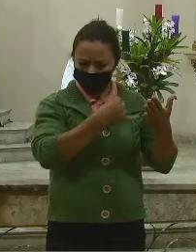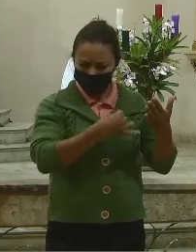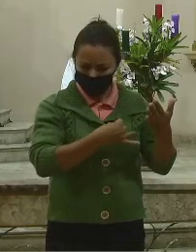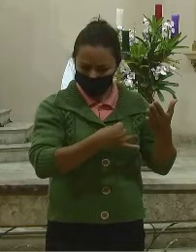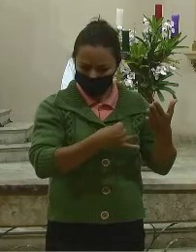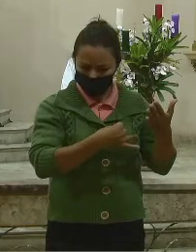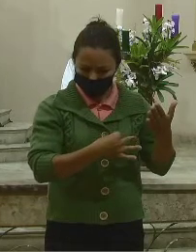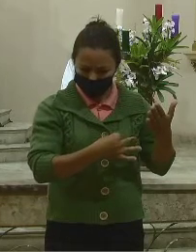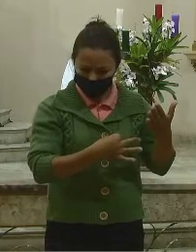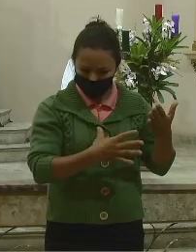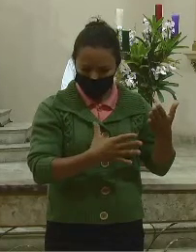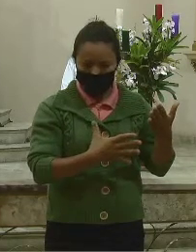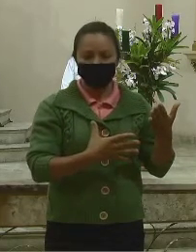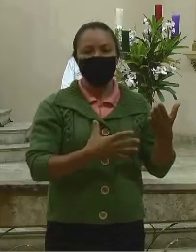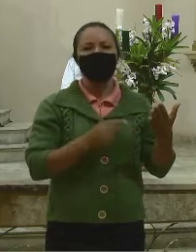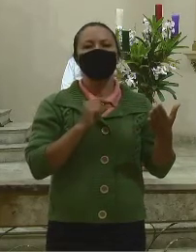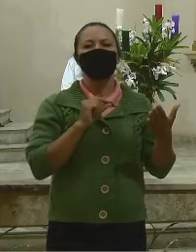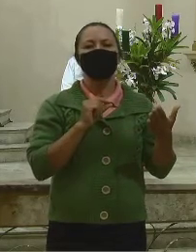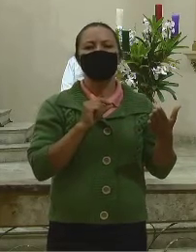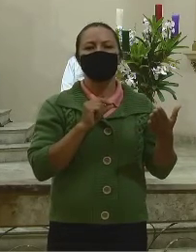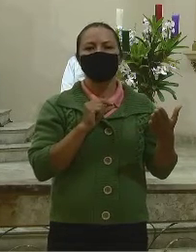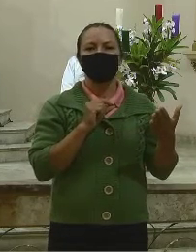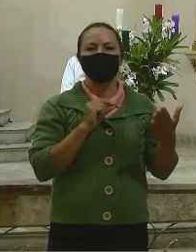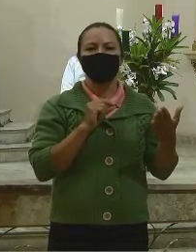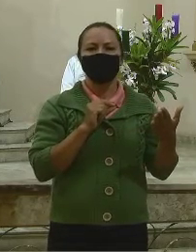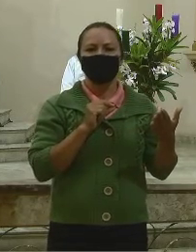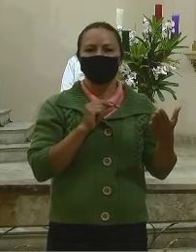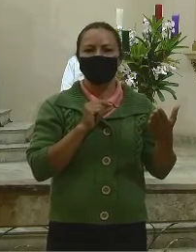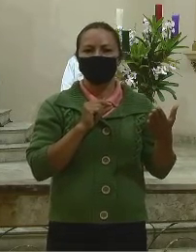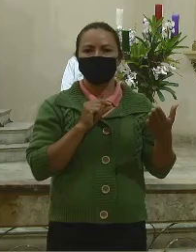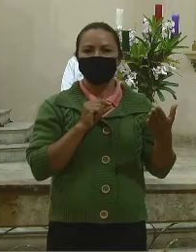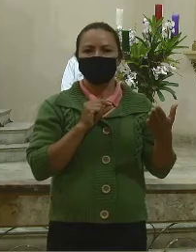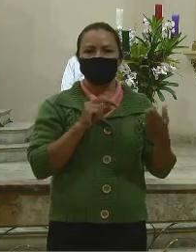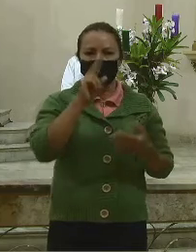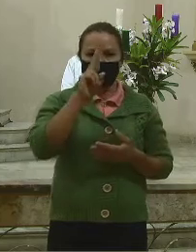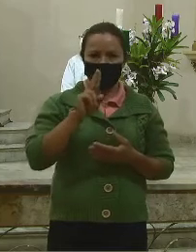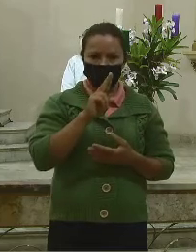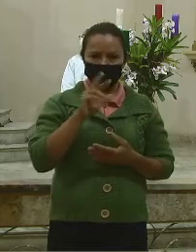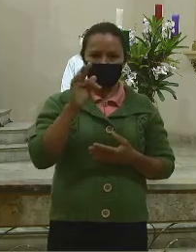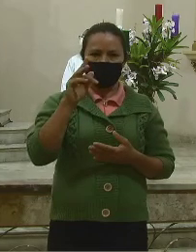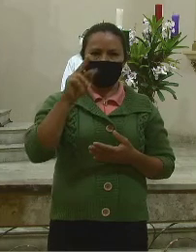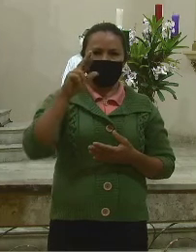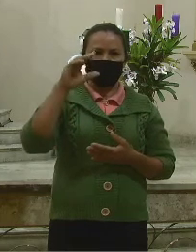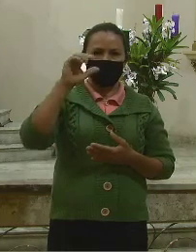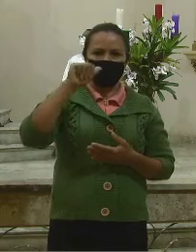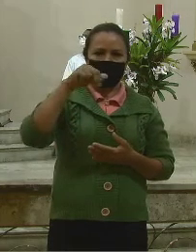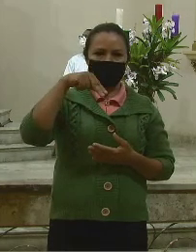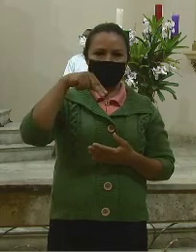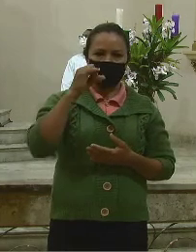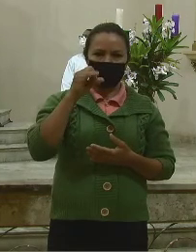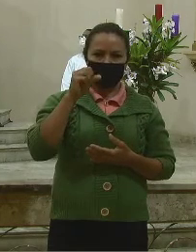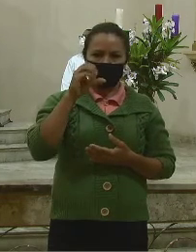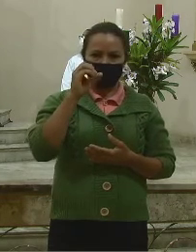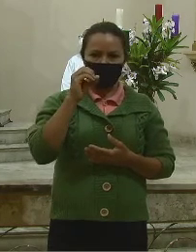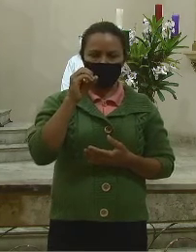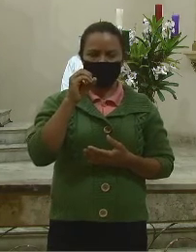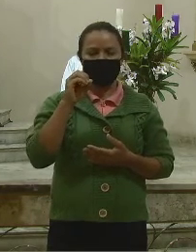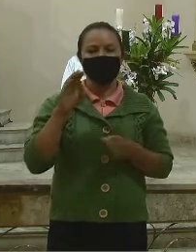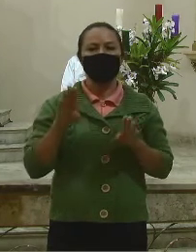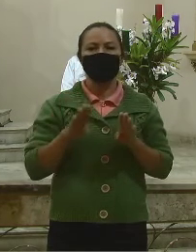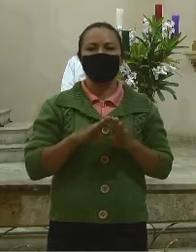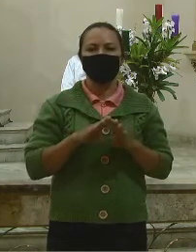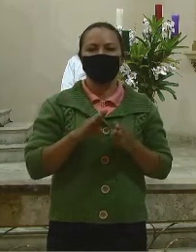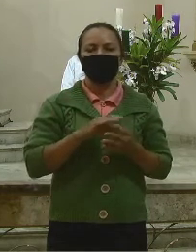de mensagens. O cardeal Francisco Xavier Vantuan, pregador de muitos